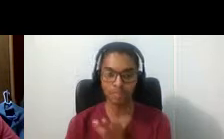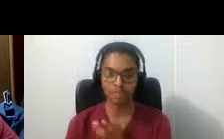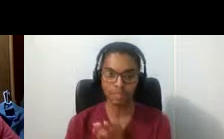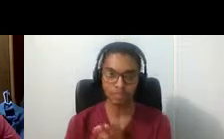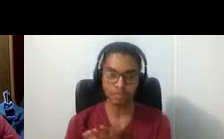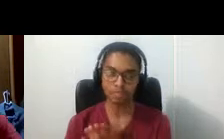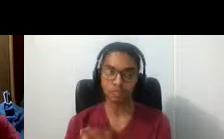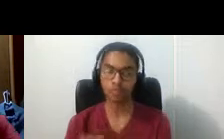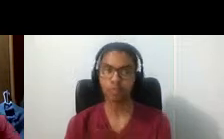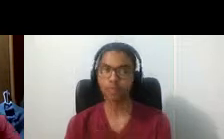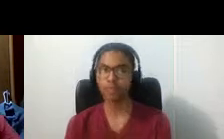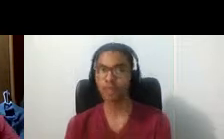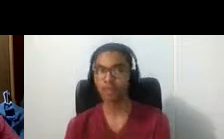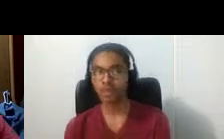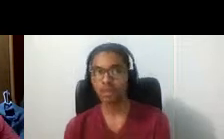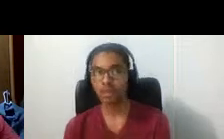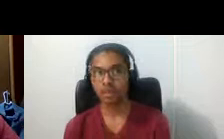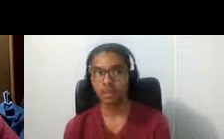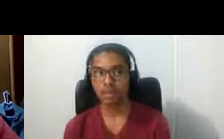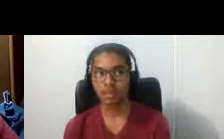após 2015, não sei se voltou.